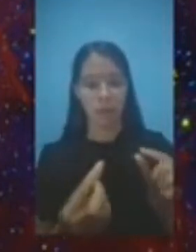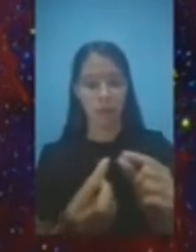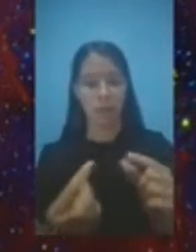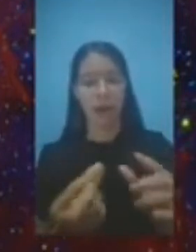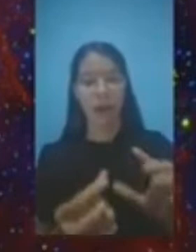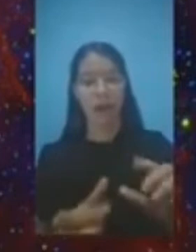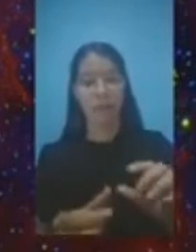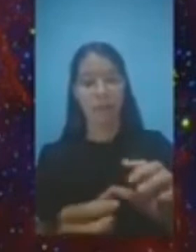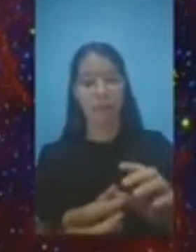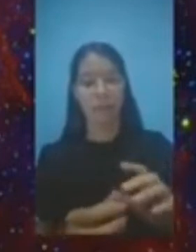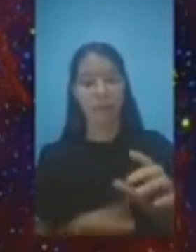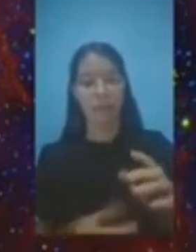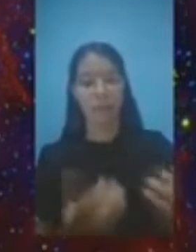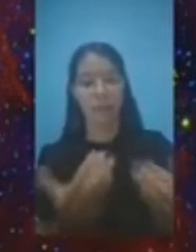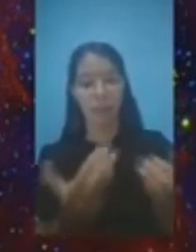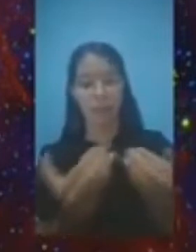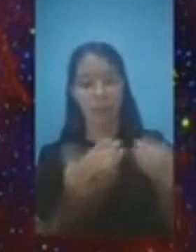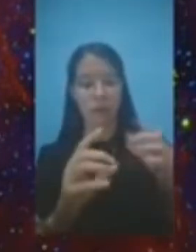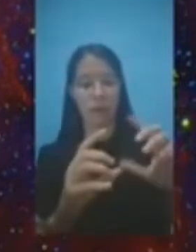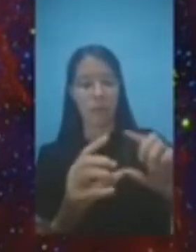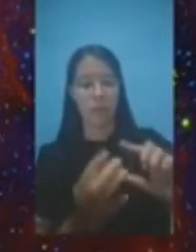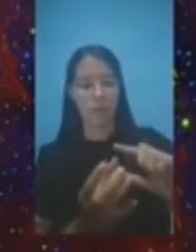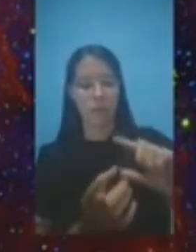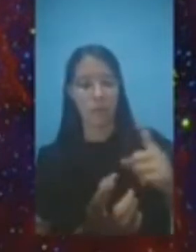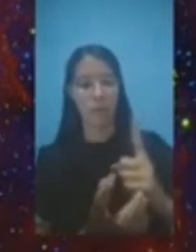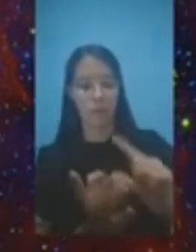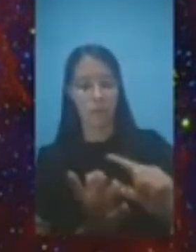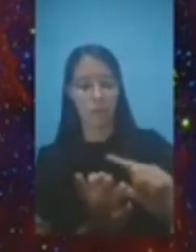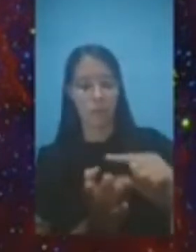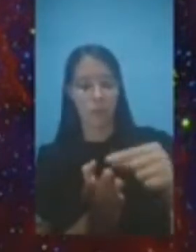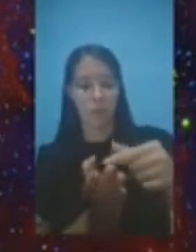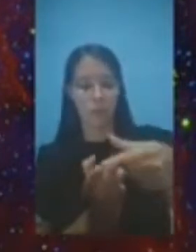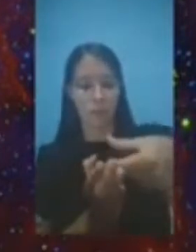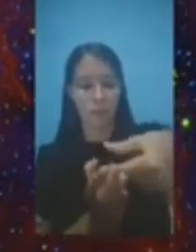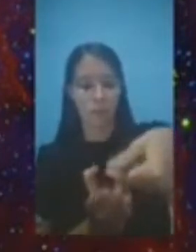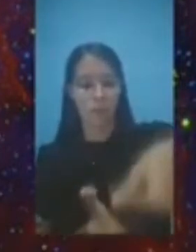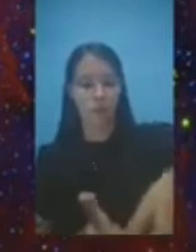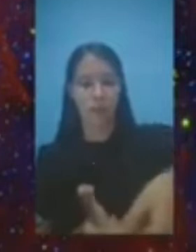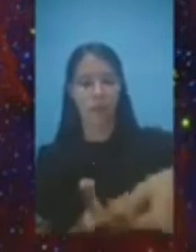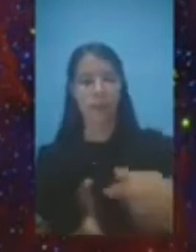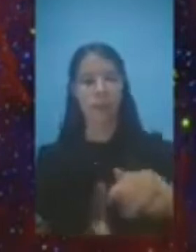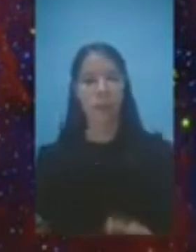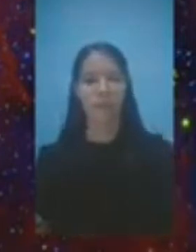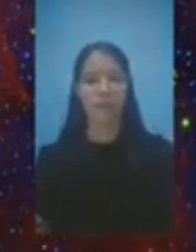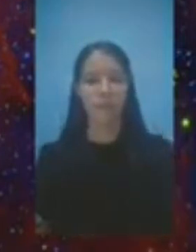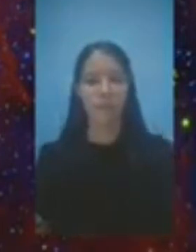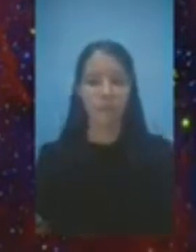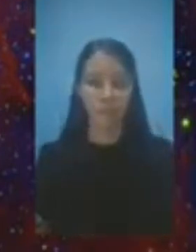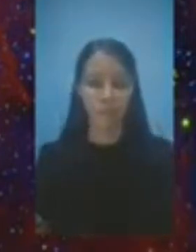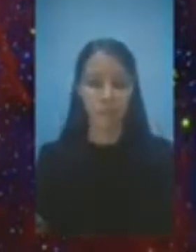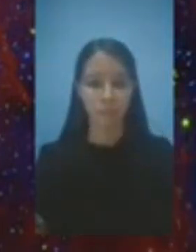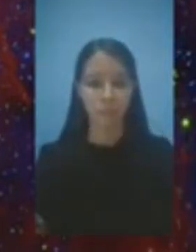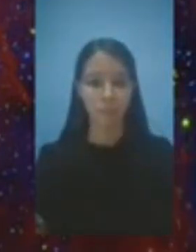Aí. Depois vai assim amassando em círculo, né? Ou em